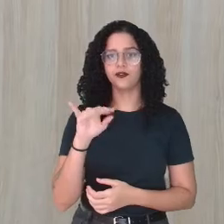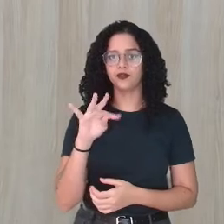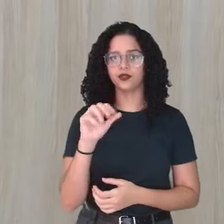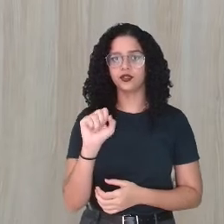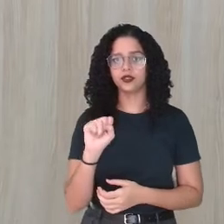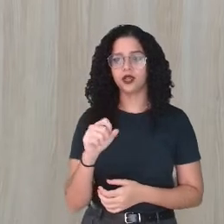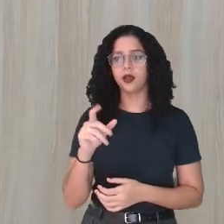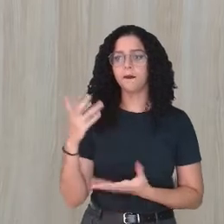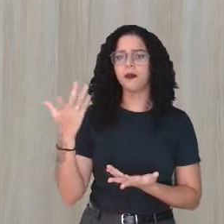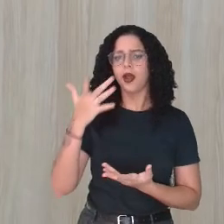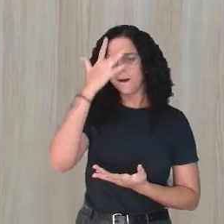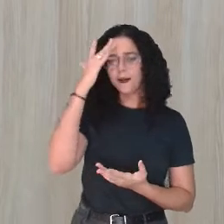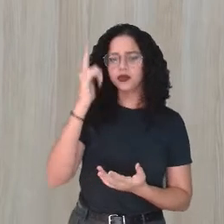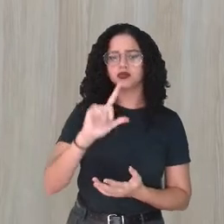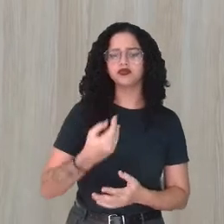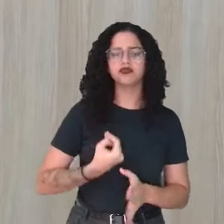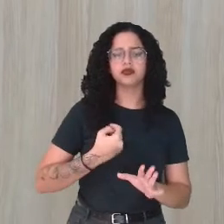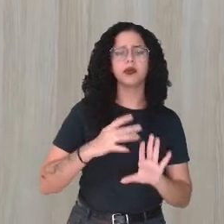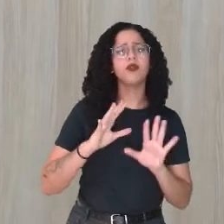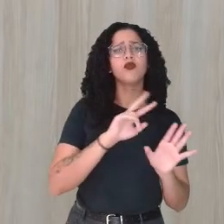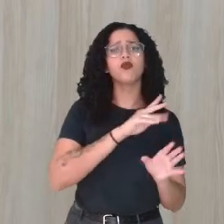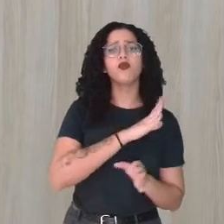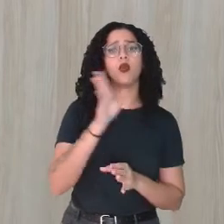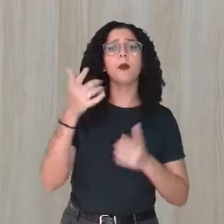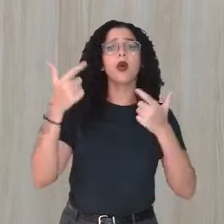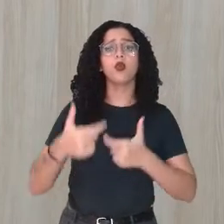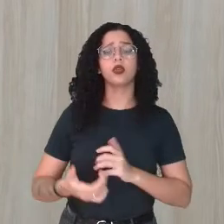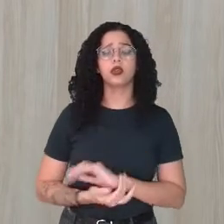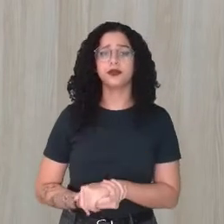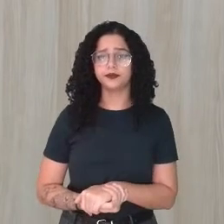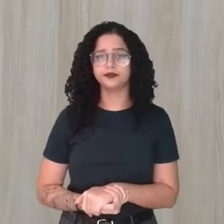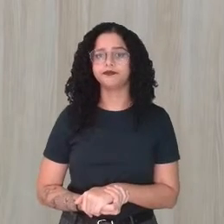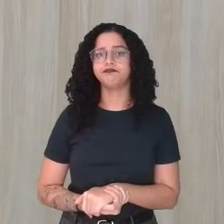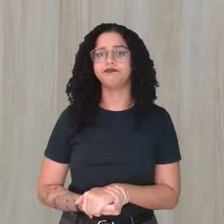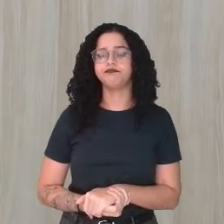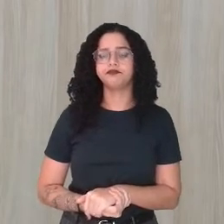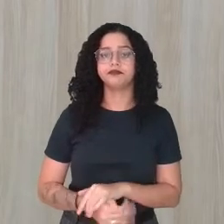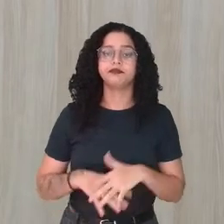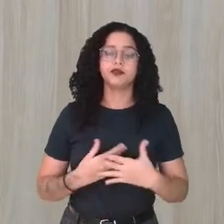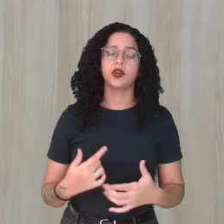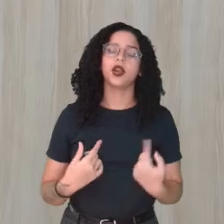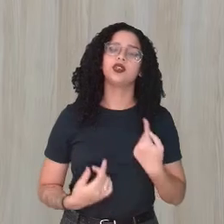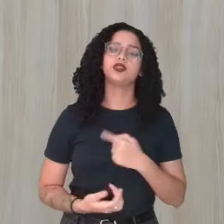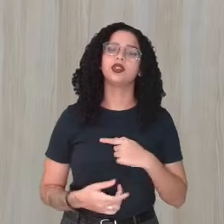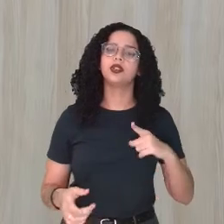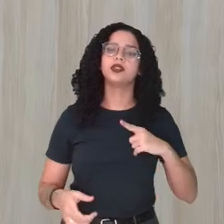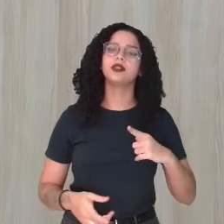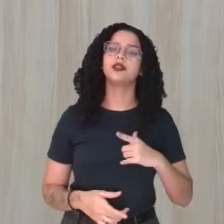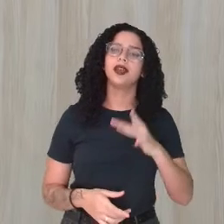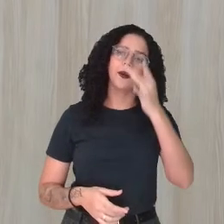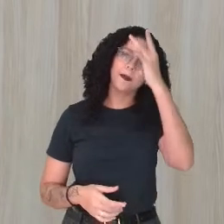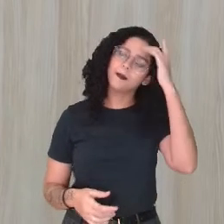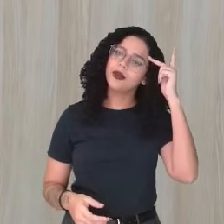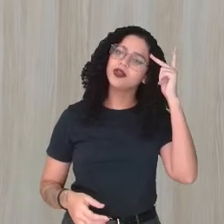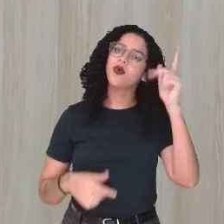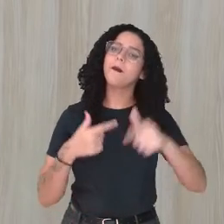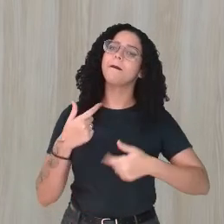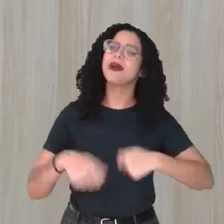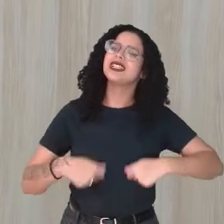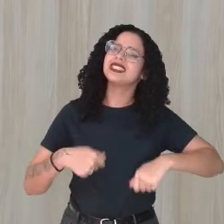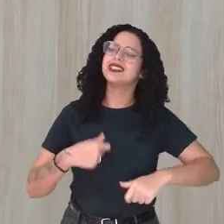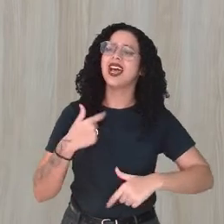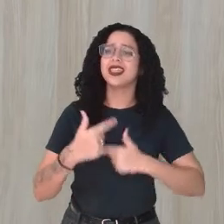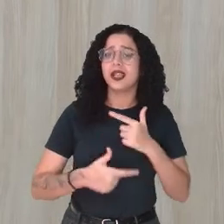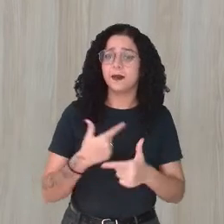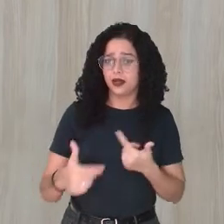mas foi para onde? Não é? Foi para onde? Dá condições, né? Aí a gente tem, por exemplo, um pessoal que precisa de trabalho, não